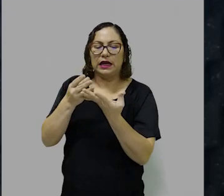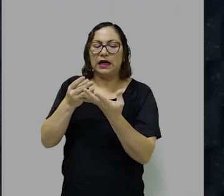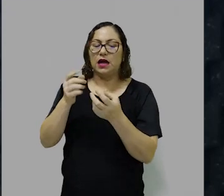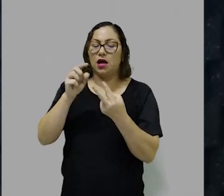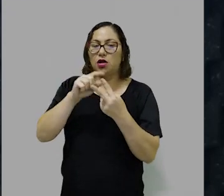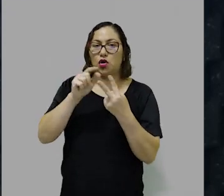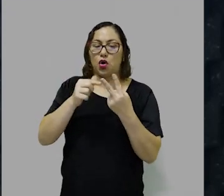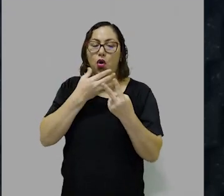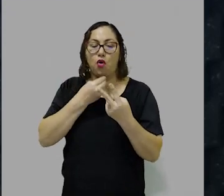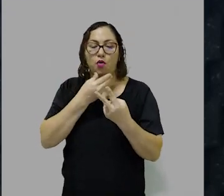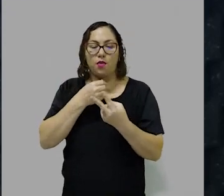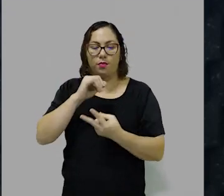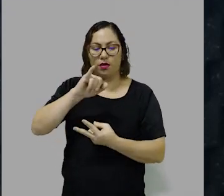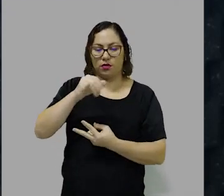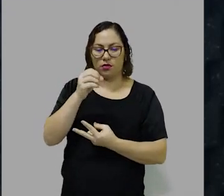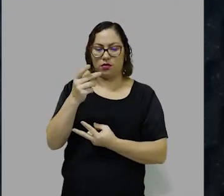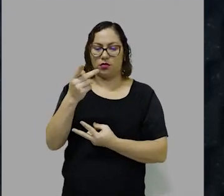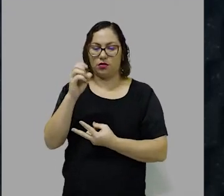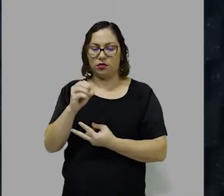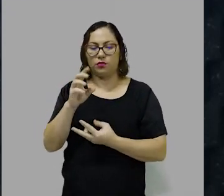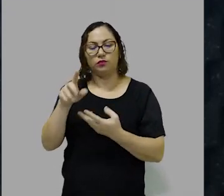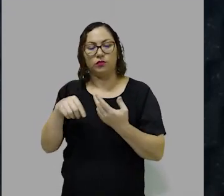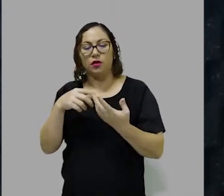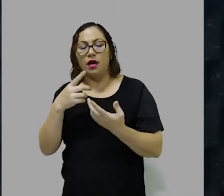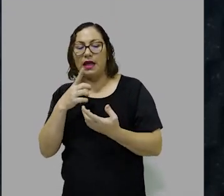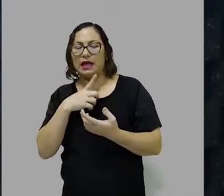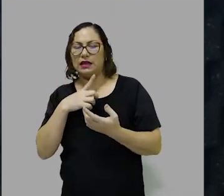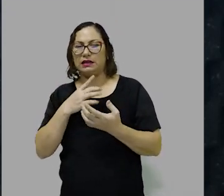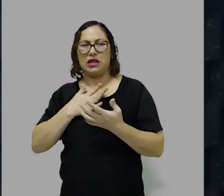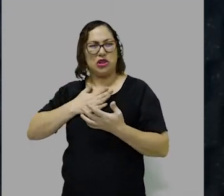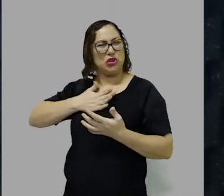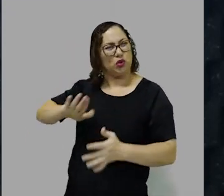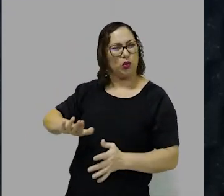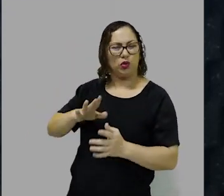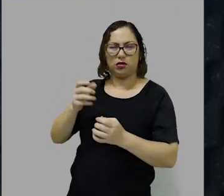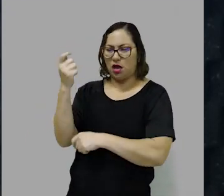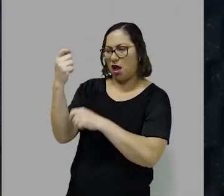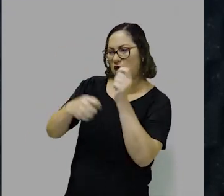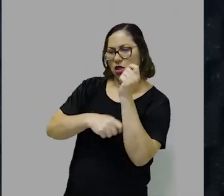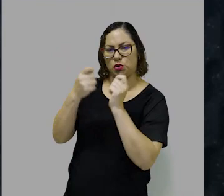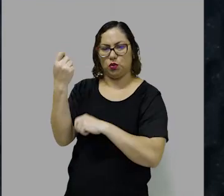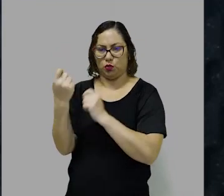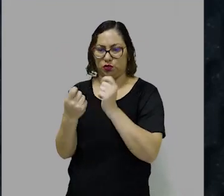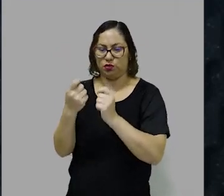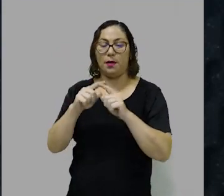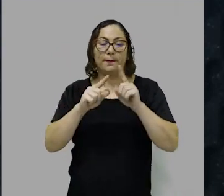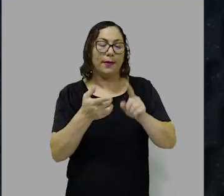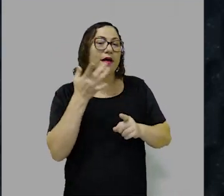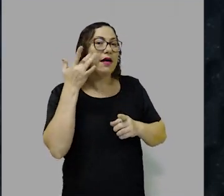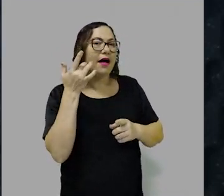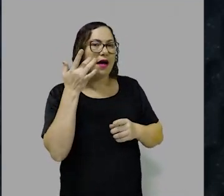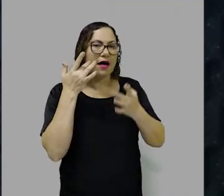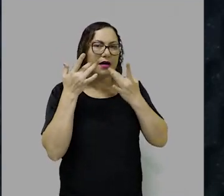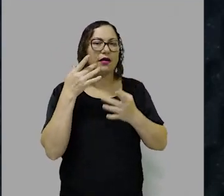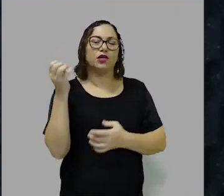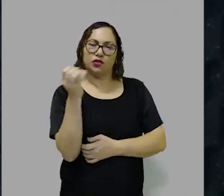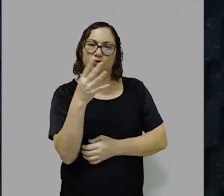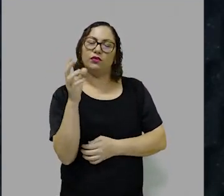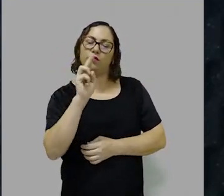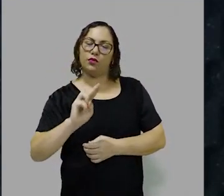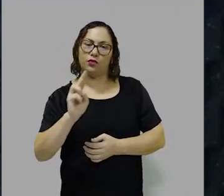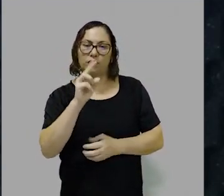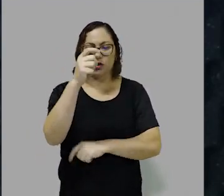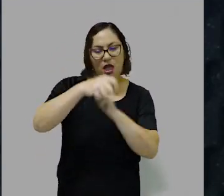feita em grande quantidade e tinham aversão à indústria. A Art Nouveau, ela usa a indústria, usa a arte artesanal,